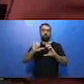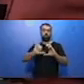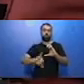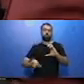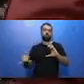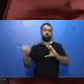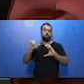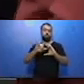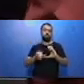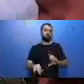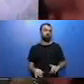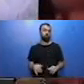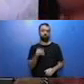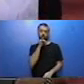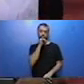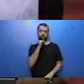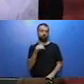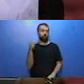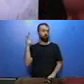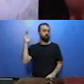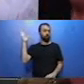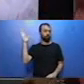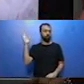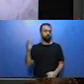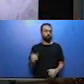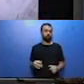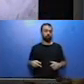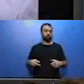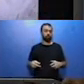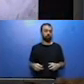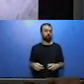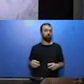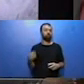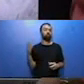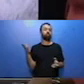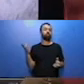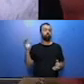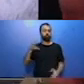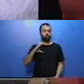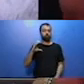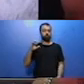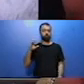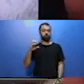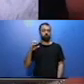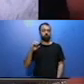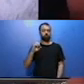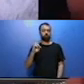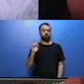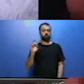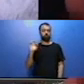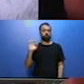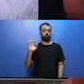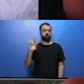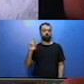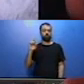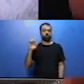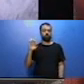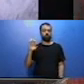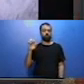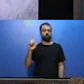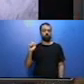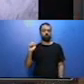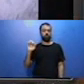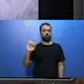exemplos dos carboidratos. Nós temos os cereais. Quem são? O arroz, o milho, o macarrão,